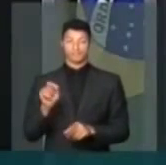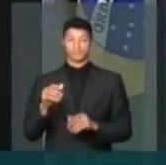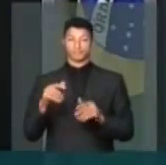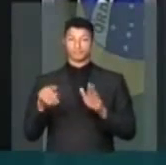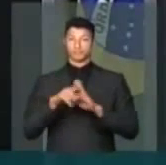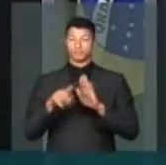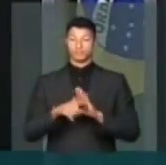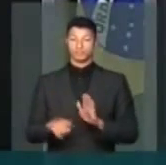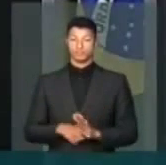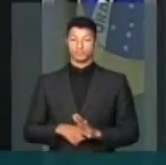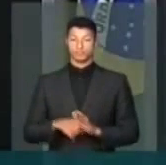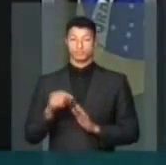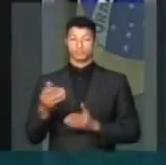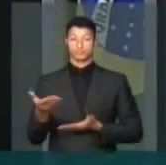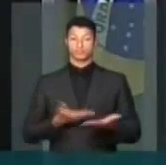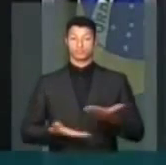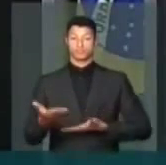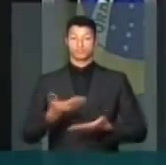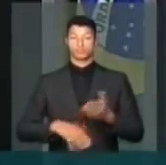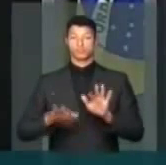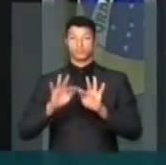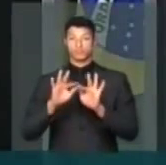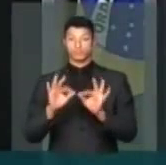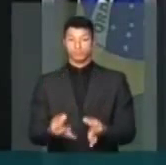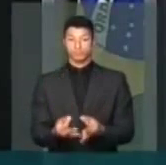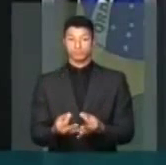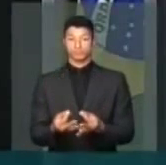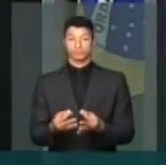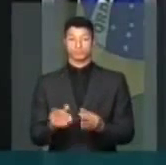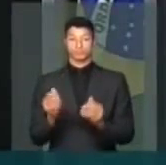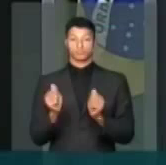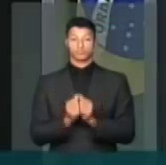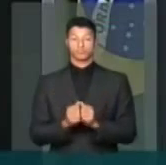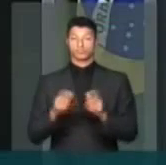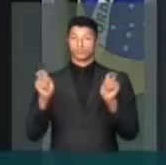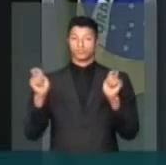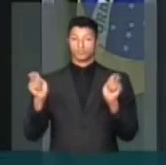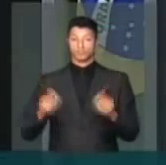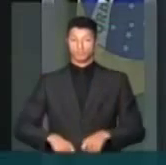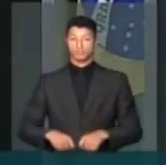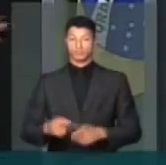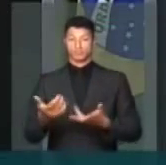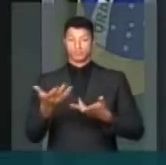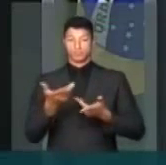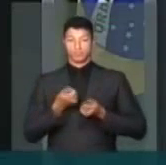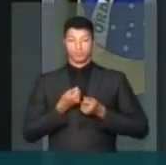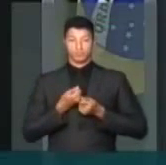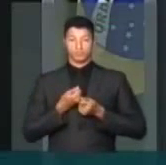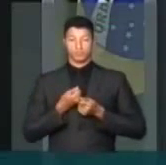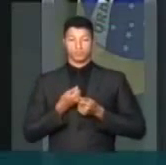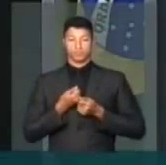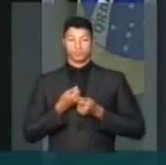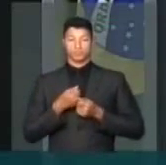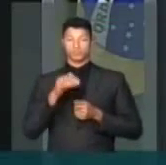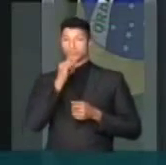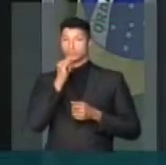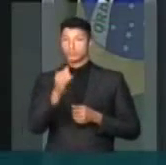o programa que atendia as famílias com a possibilidade de aquisição